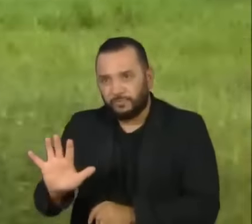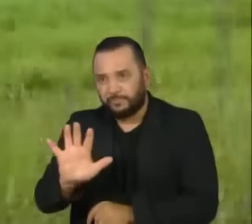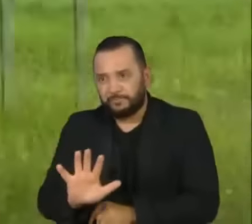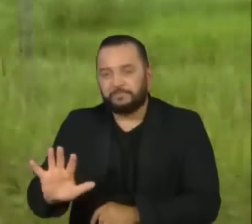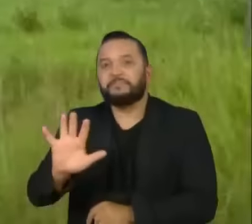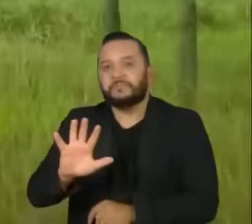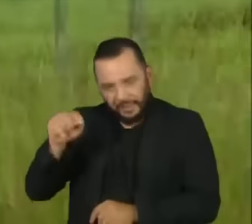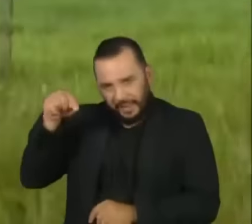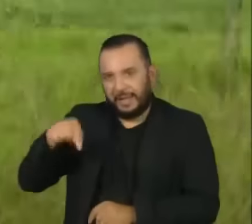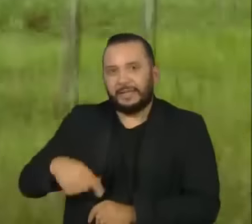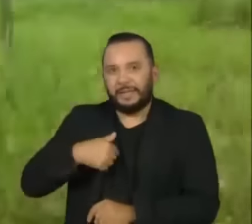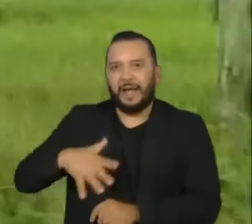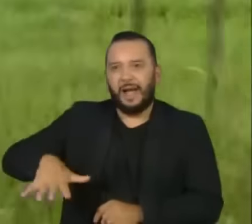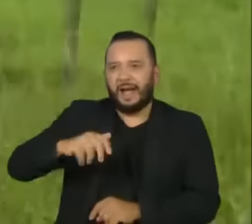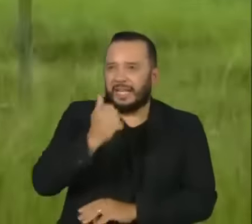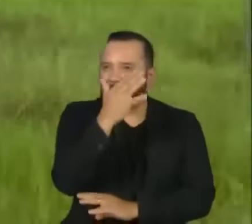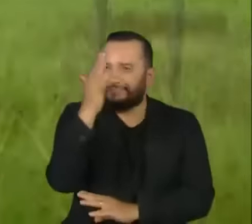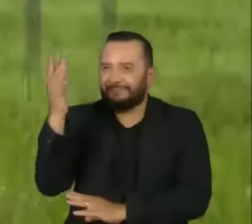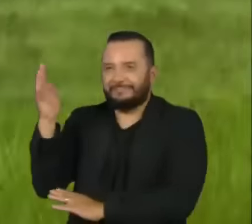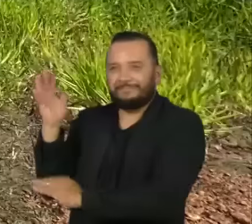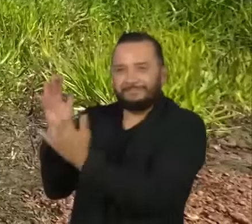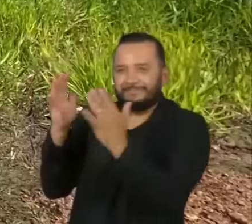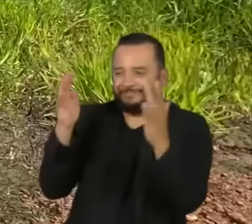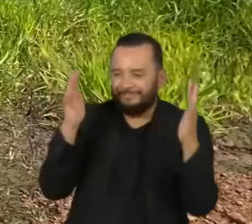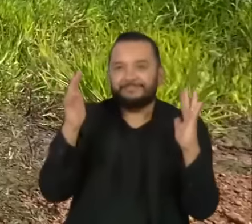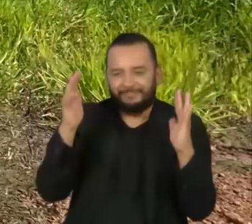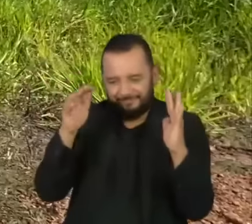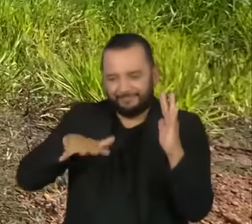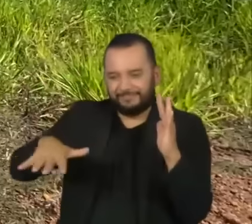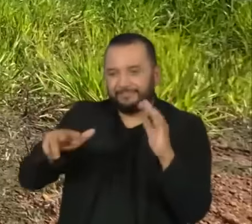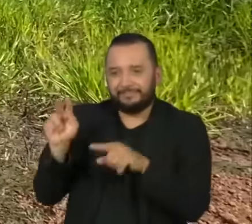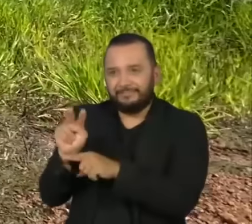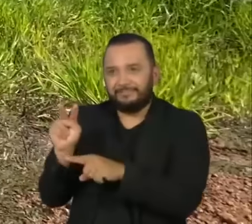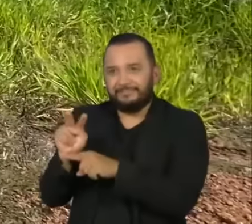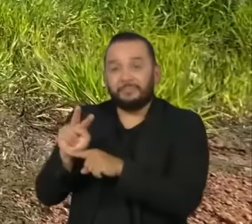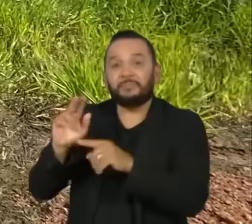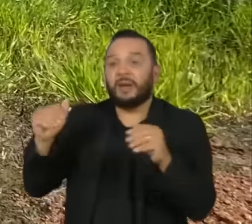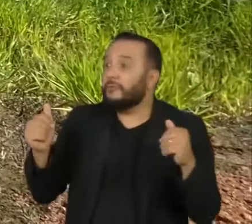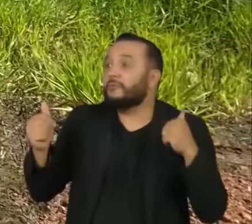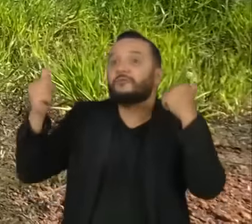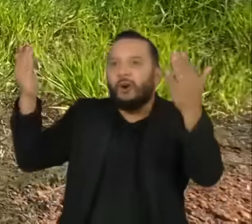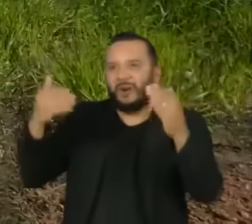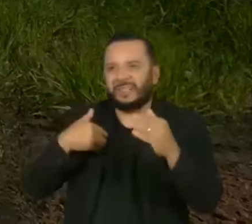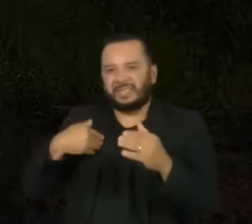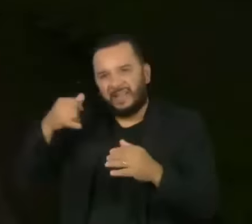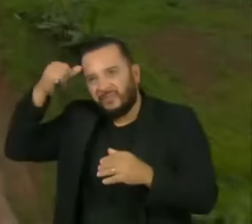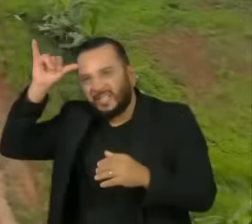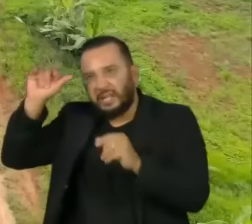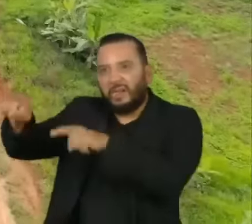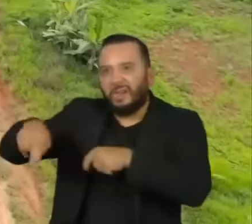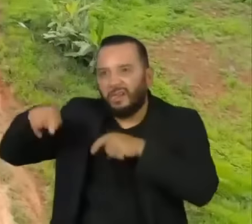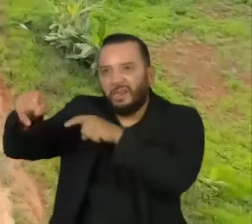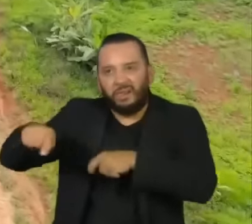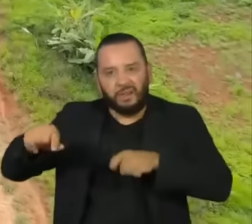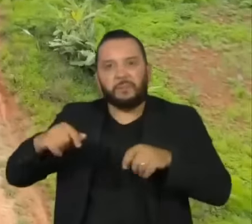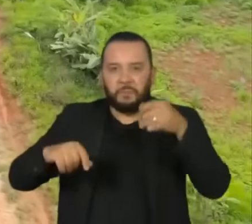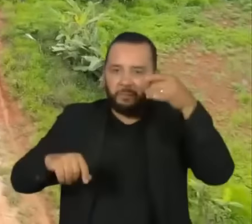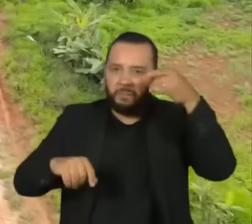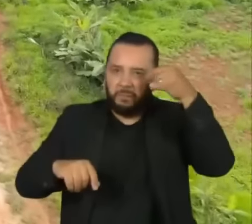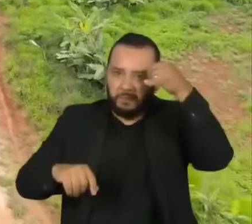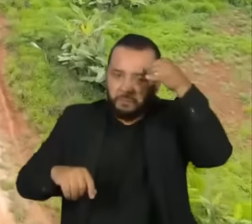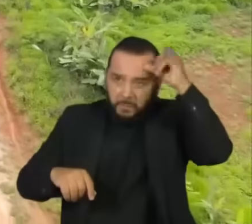já sente um pouco o impacto no entorno aqui que já é rodeado de fazendas e áreas abertas, né?